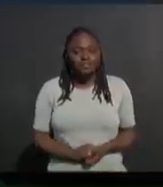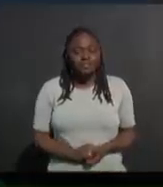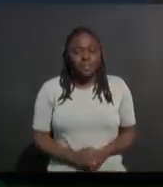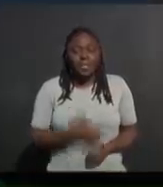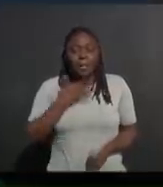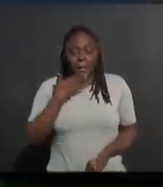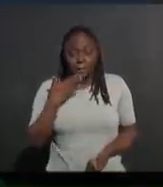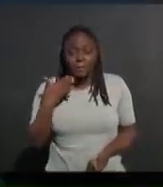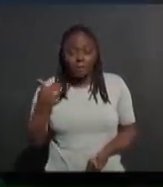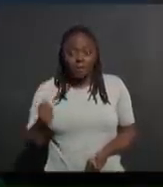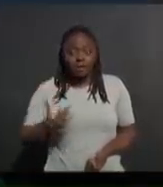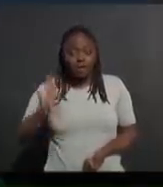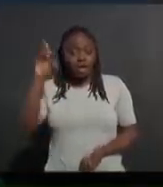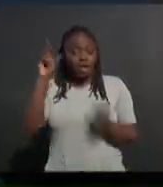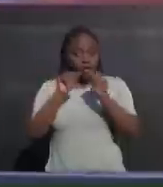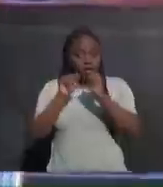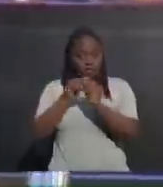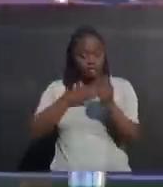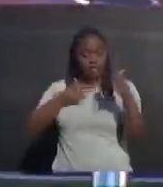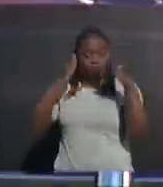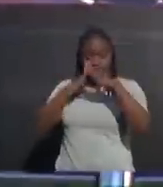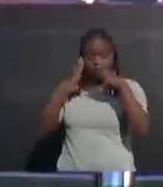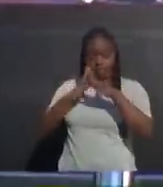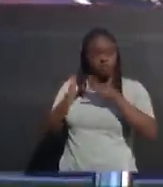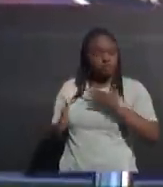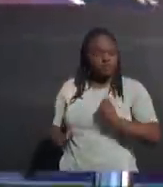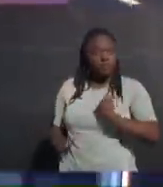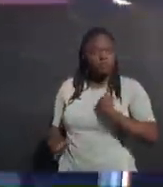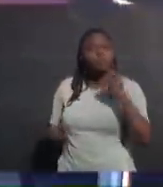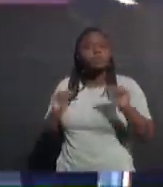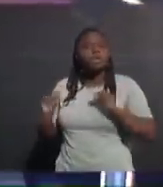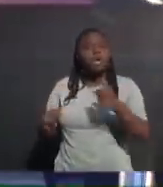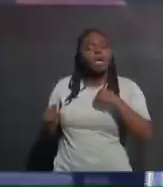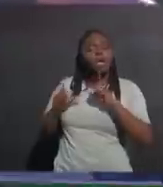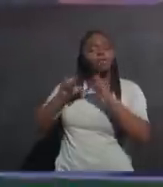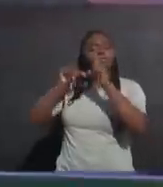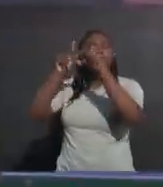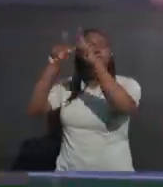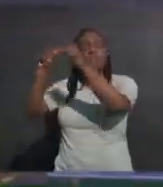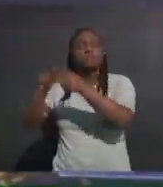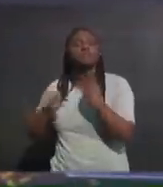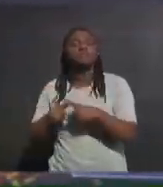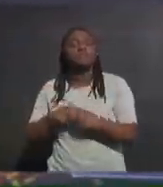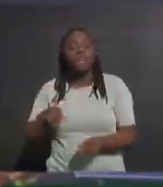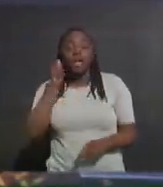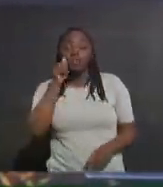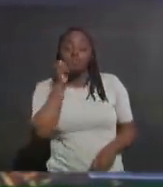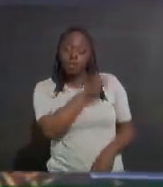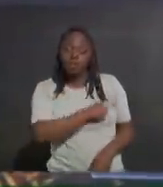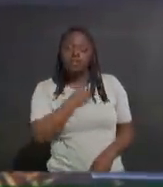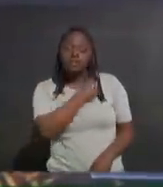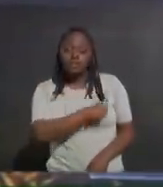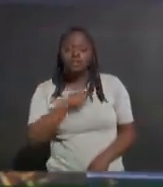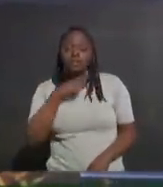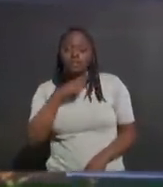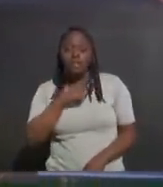Melhor coisa que Deus faz na minha casa, na minha vida, muitas vezes, é eu viajar. Porque essa mulher tem uma saudade.